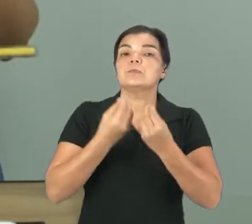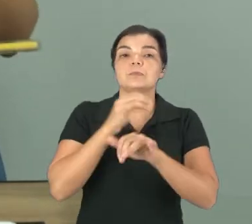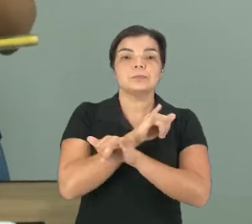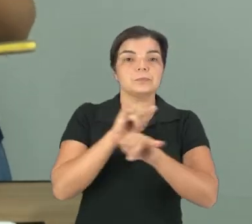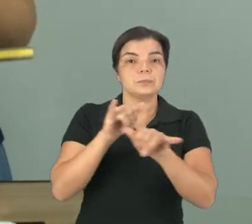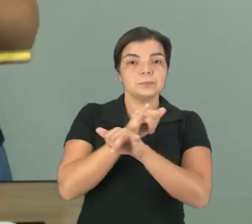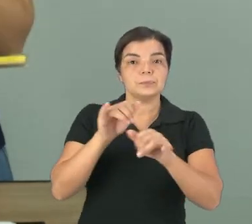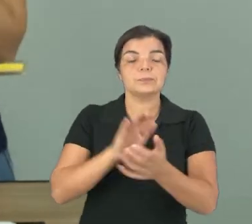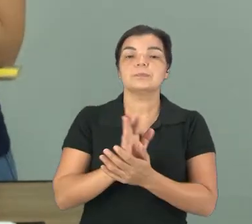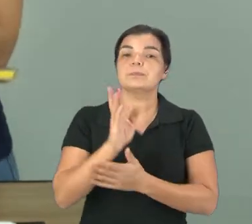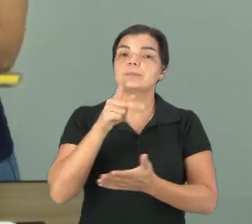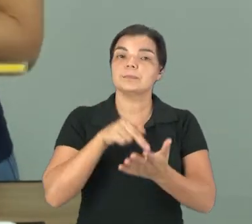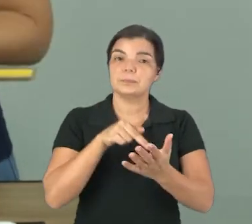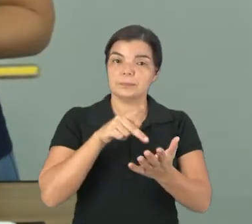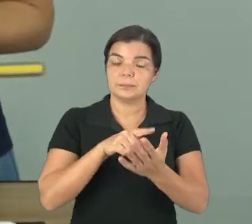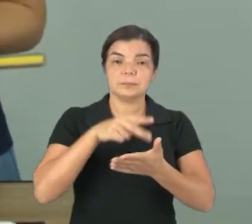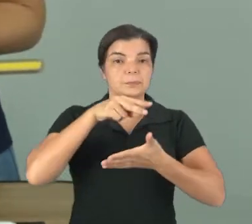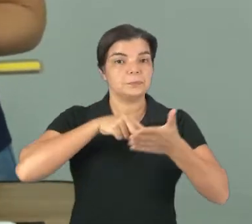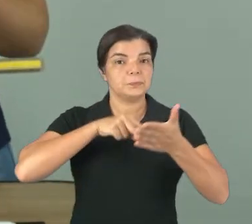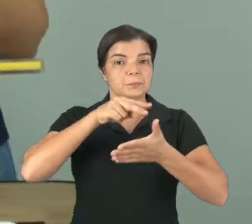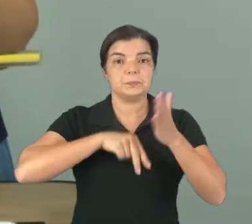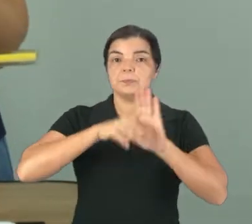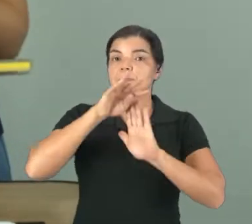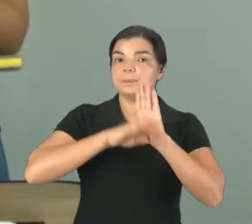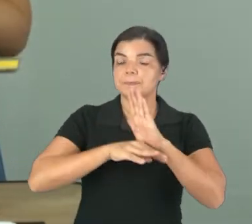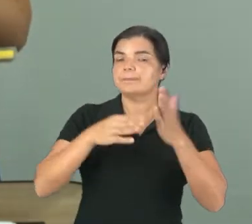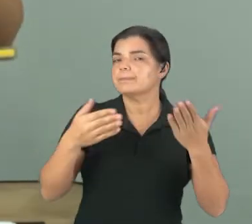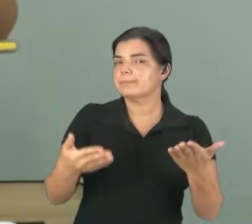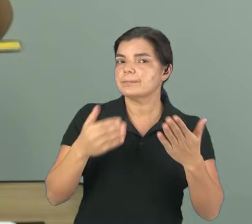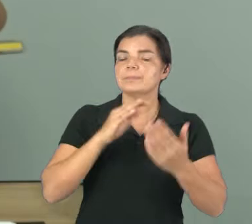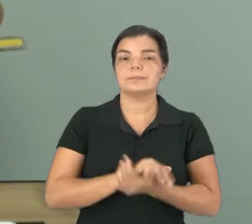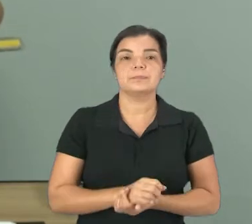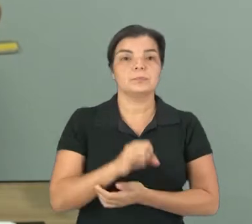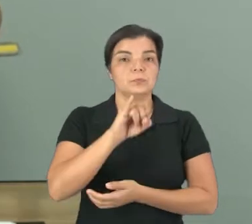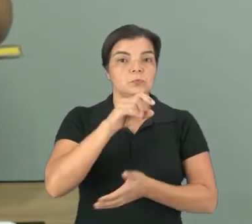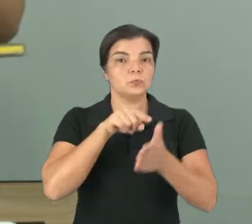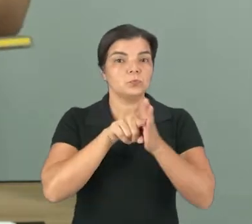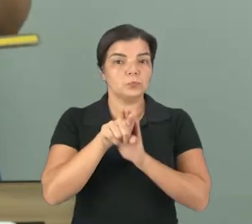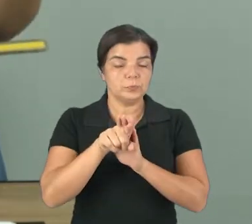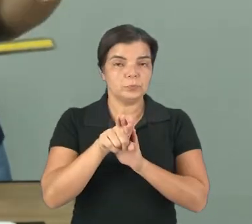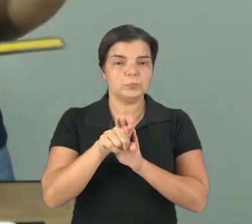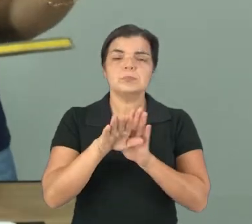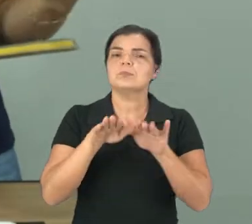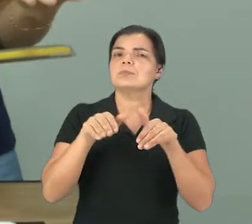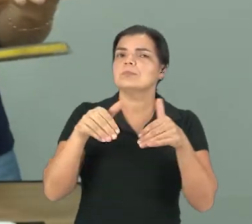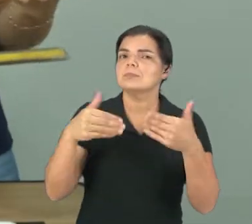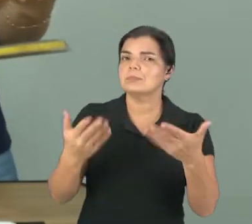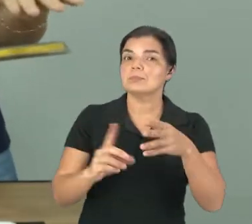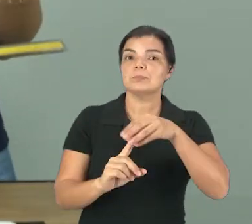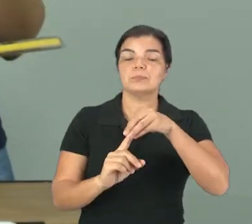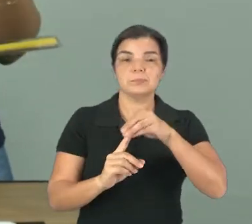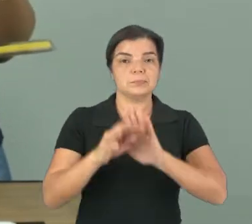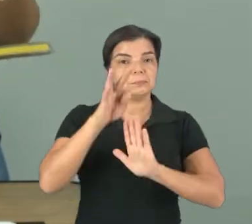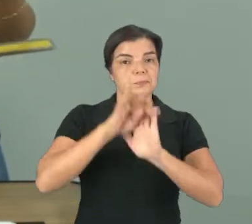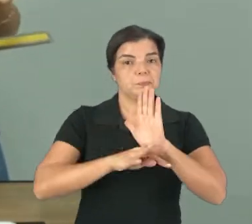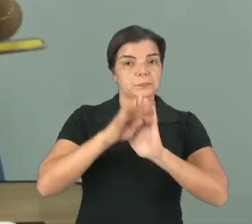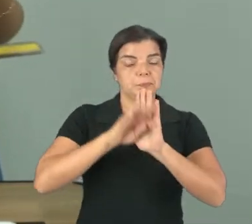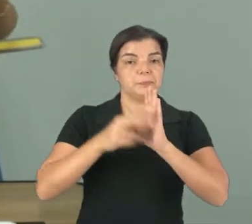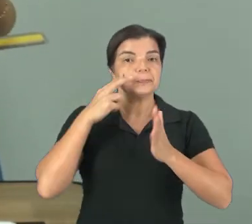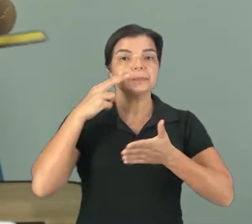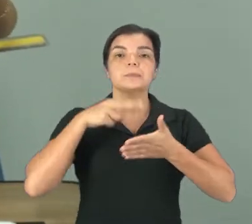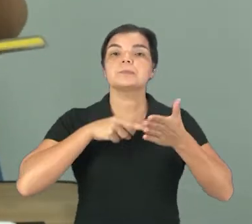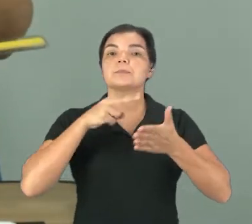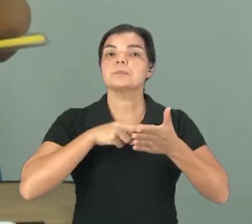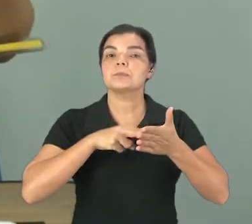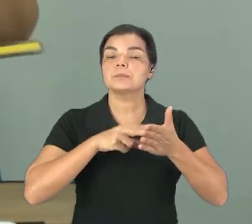informações? Isso mesmo, a partir da leitura desse texto. Então, se eu te perguntasse qual seria a função desse texto que nós acabamos